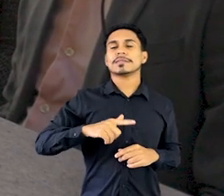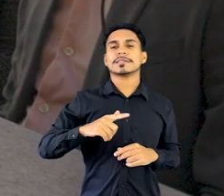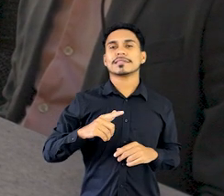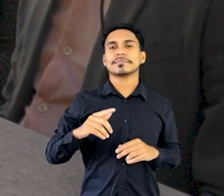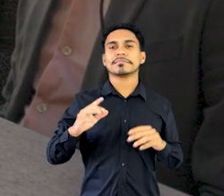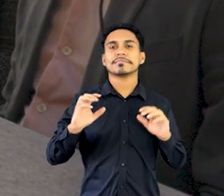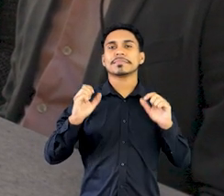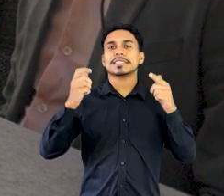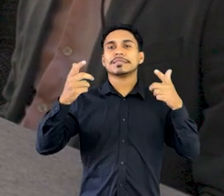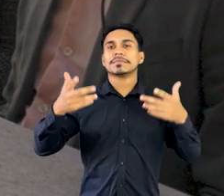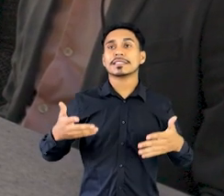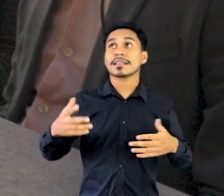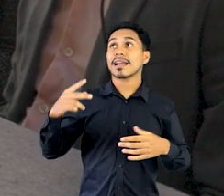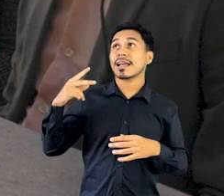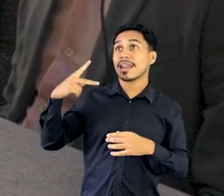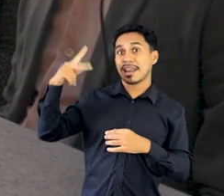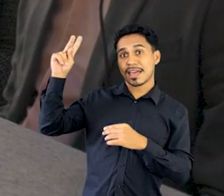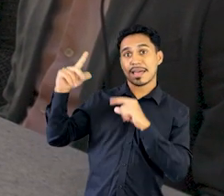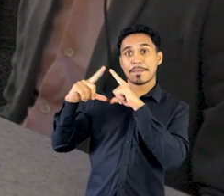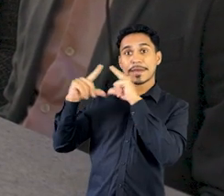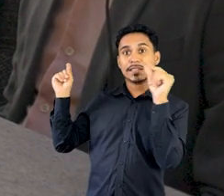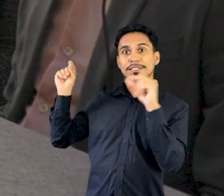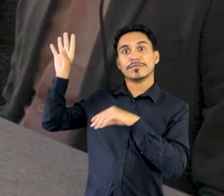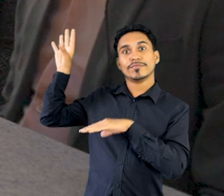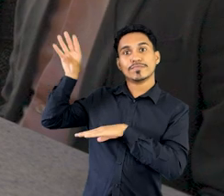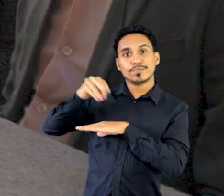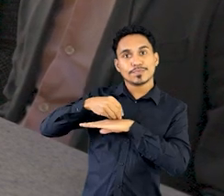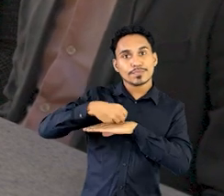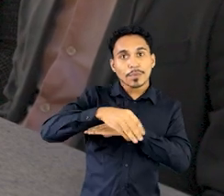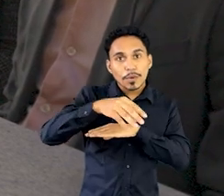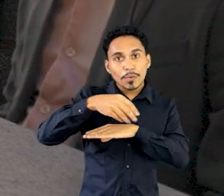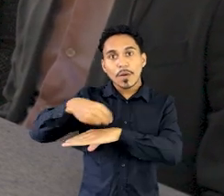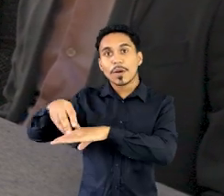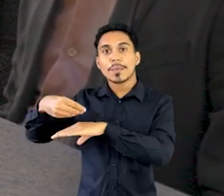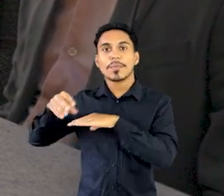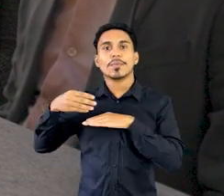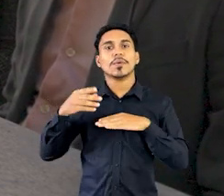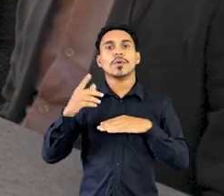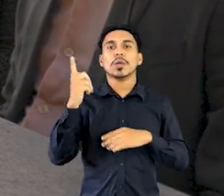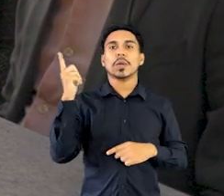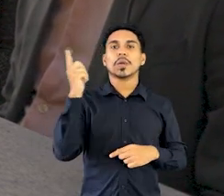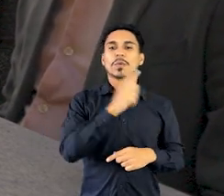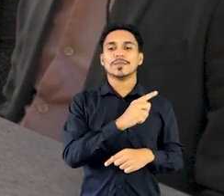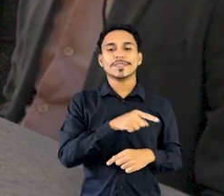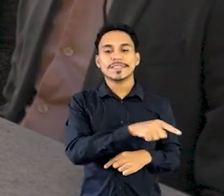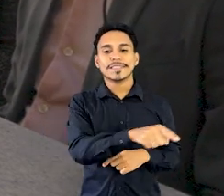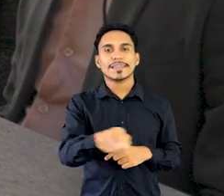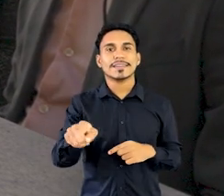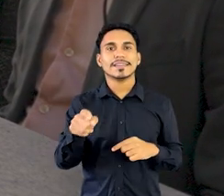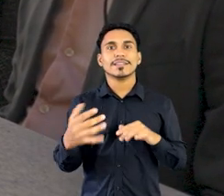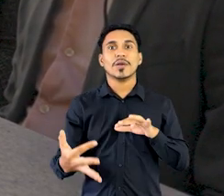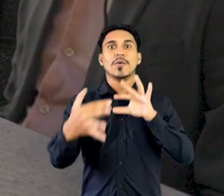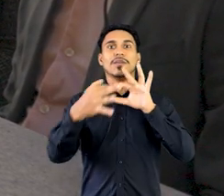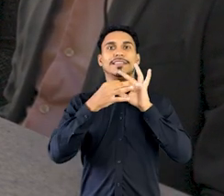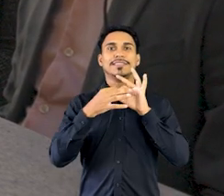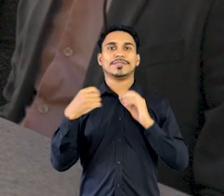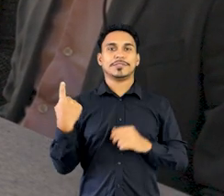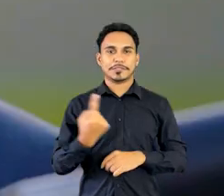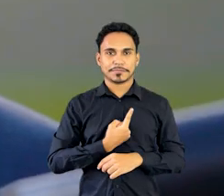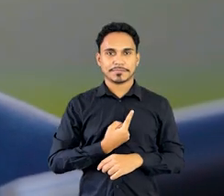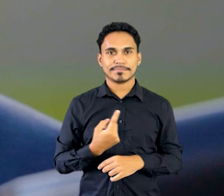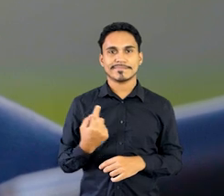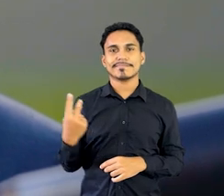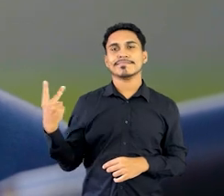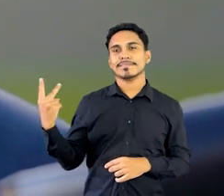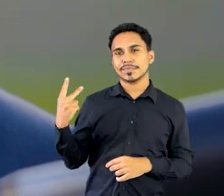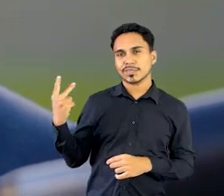assim da da atmosfera de Brasília do que o conif faz para que a gente conecte também com esses dirigentes aqui no ifs né